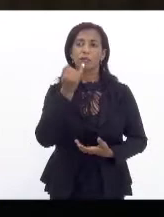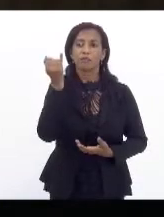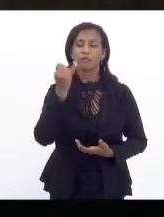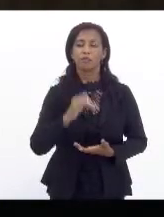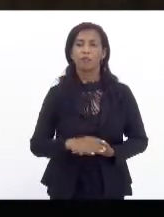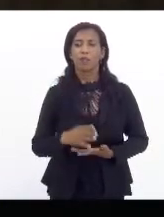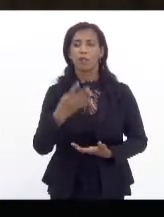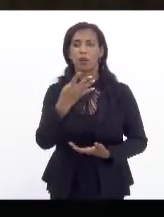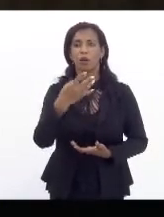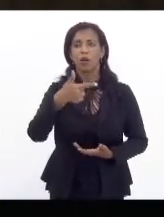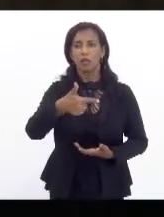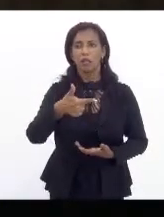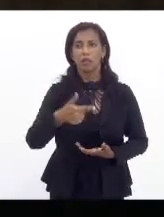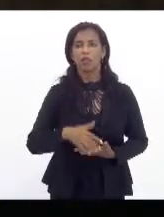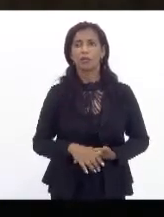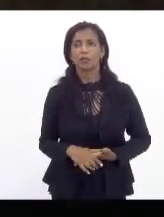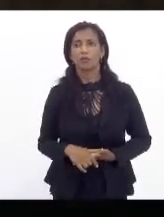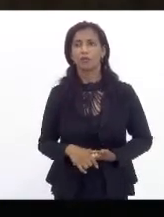Projeto